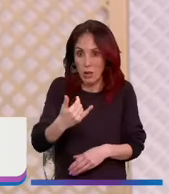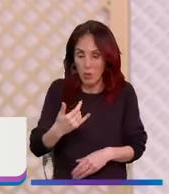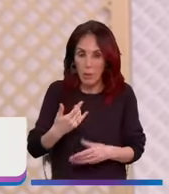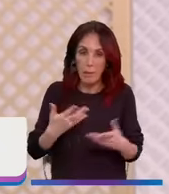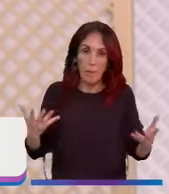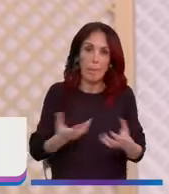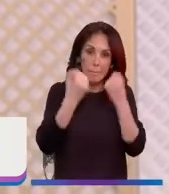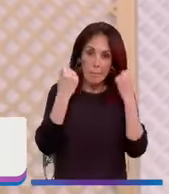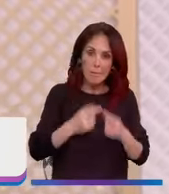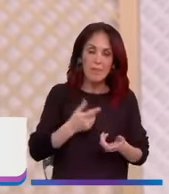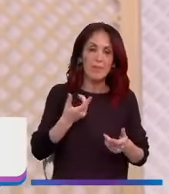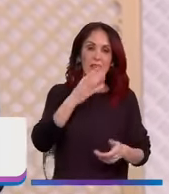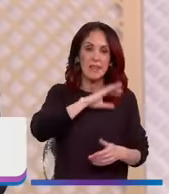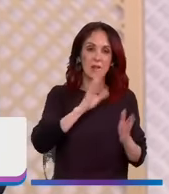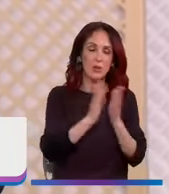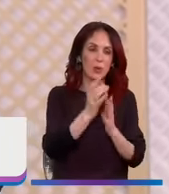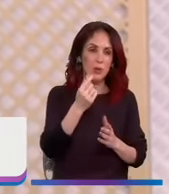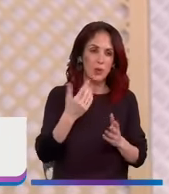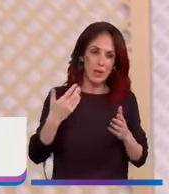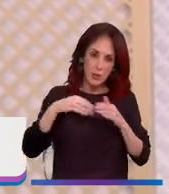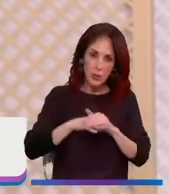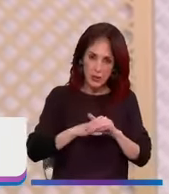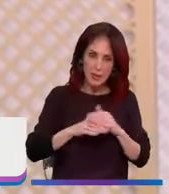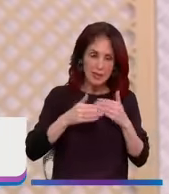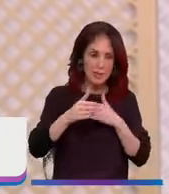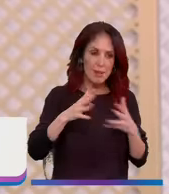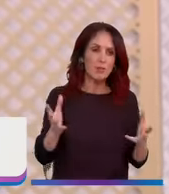agora? Olha, já viu? Leva o dinheiro todo que tínhamos aqui guardado esta semana.